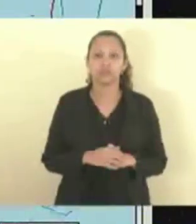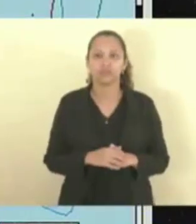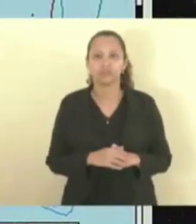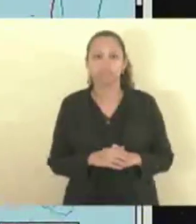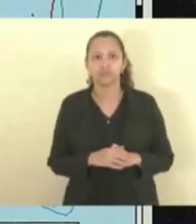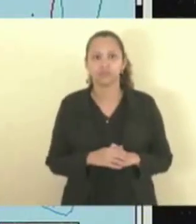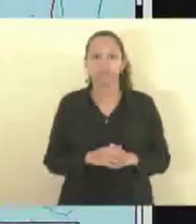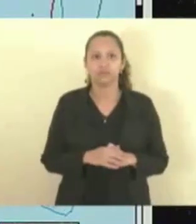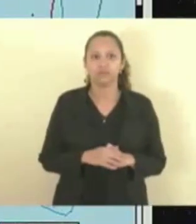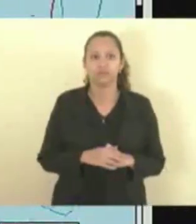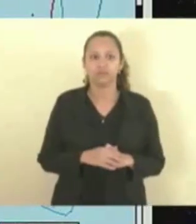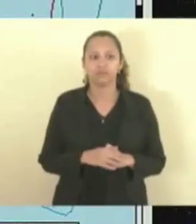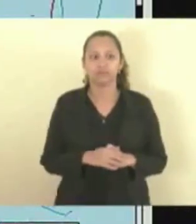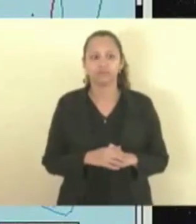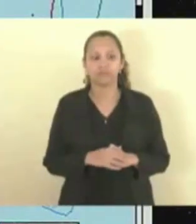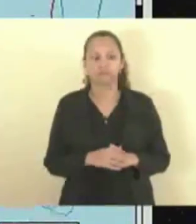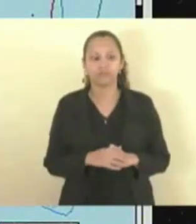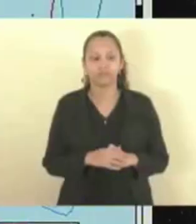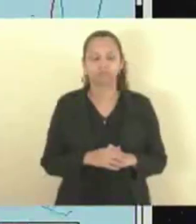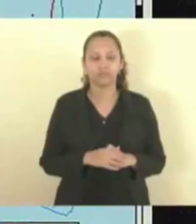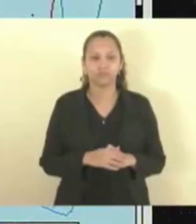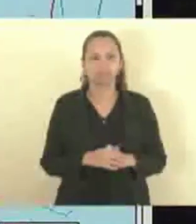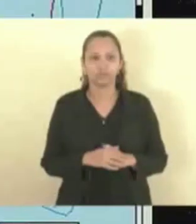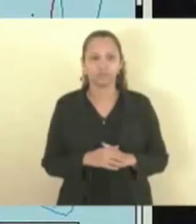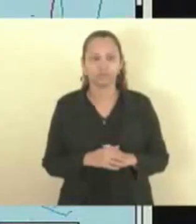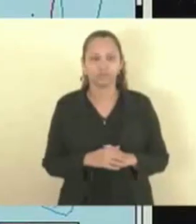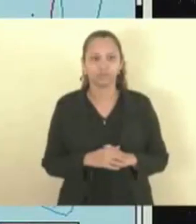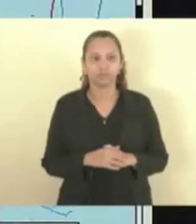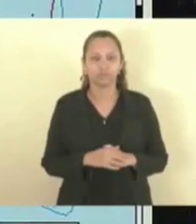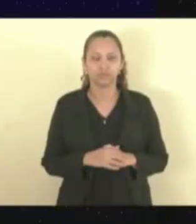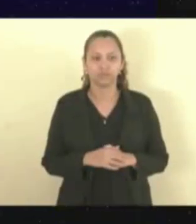funcionamento desse tipo de sistema, né?